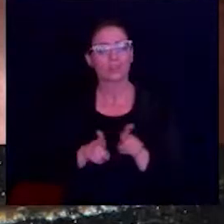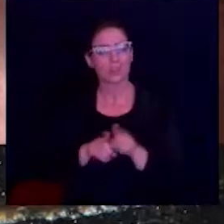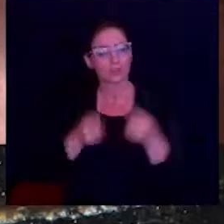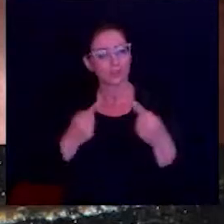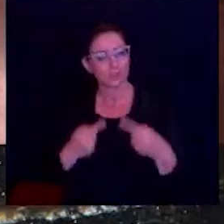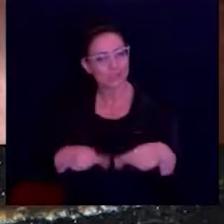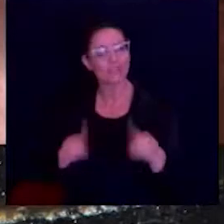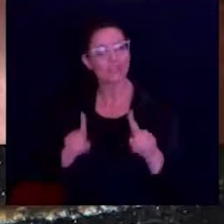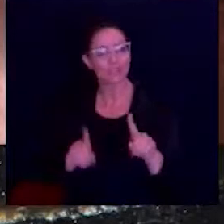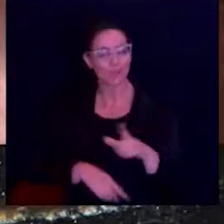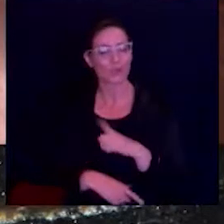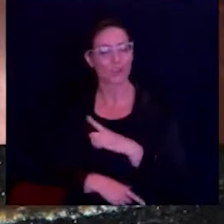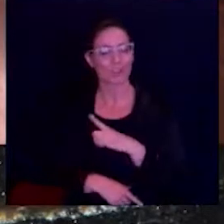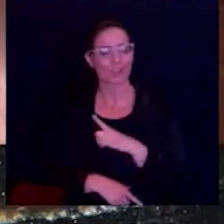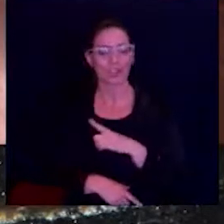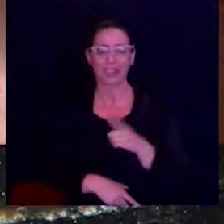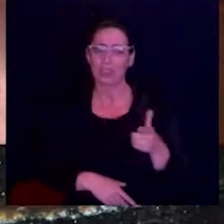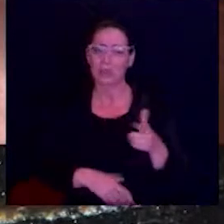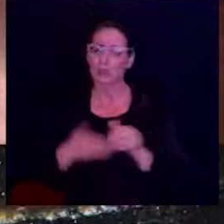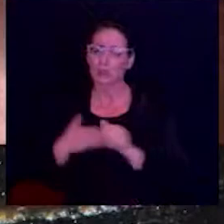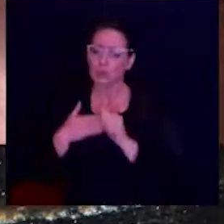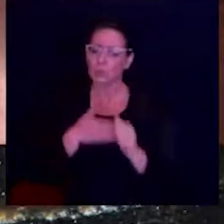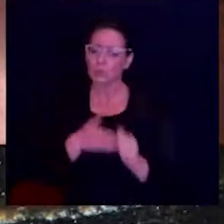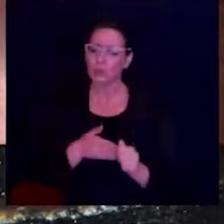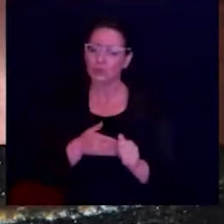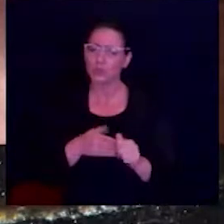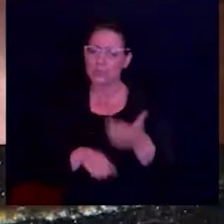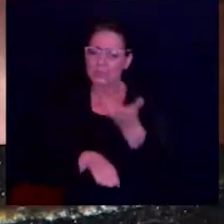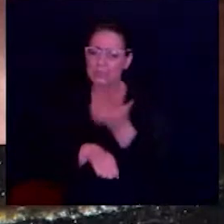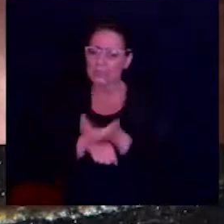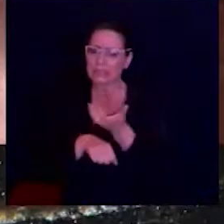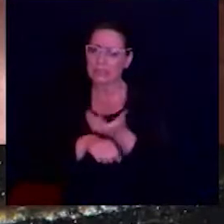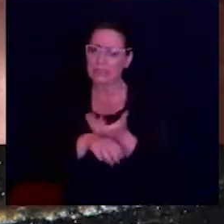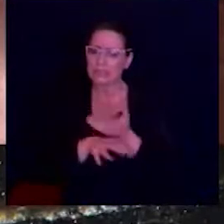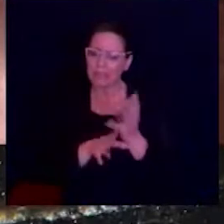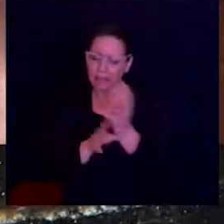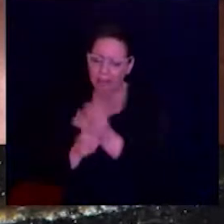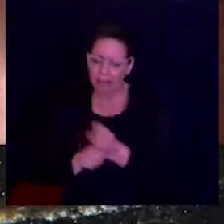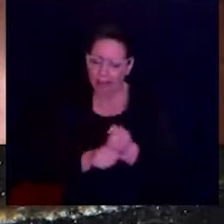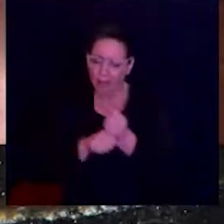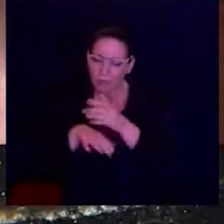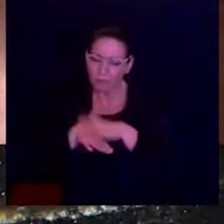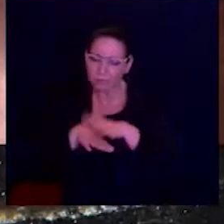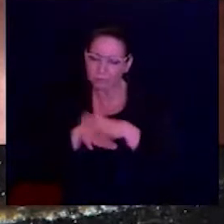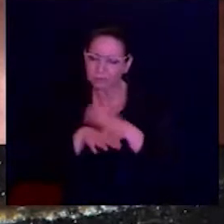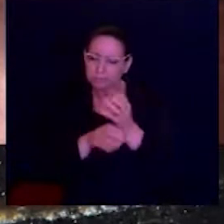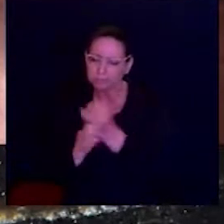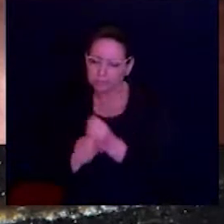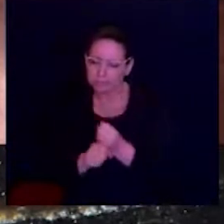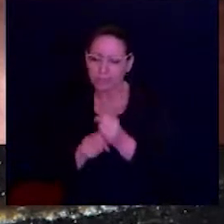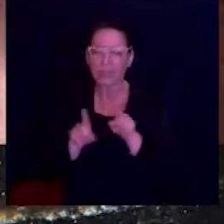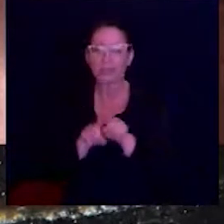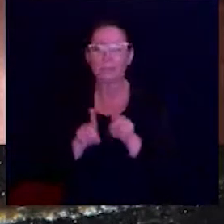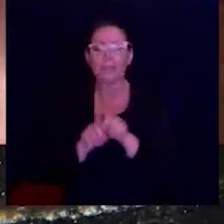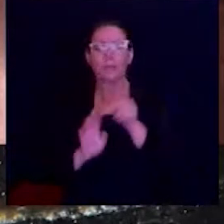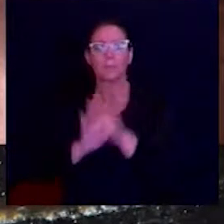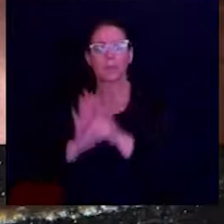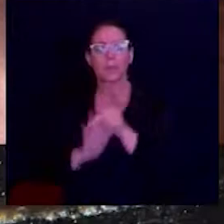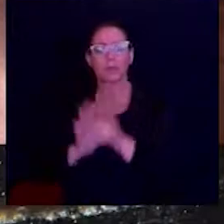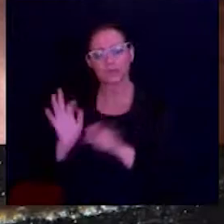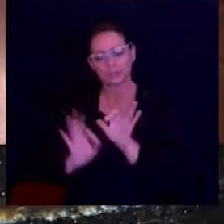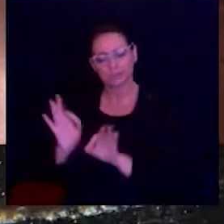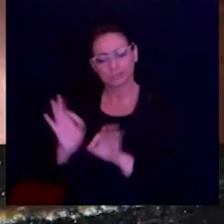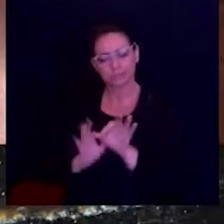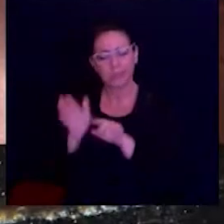acompanhá-las tanto em disciplinas de cálculo, quanto em geoprocessamento e até em projetos de pesquisa, entre um